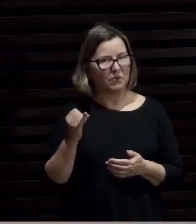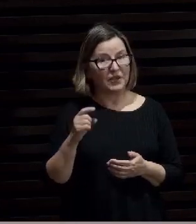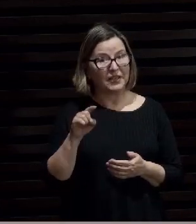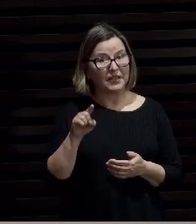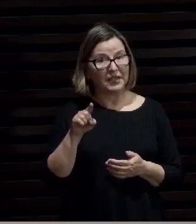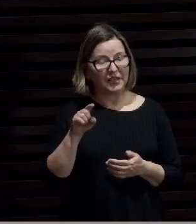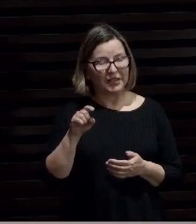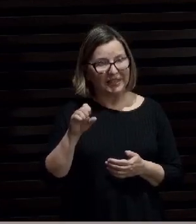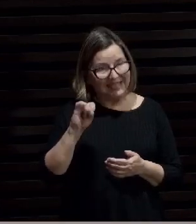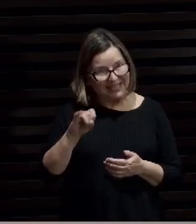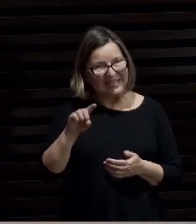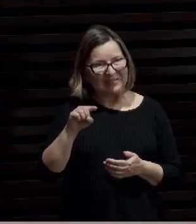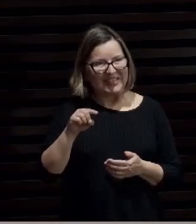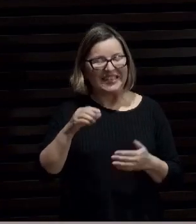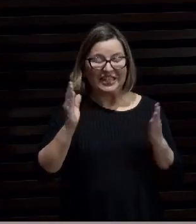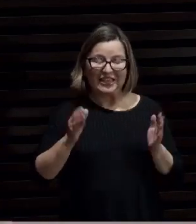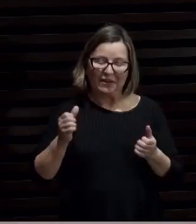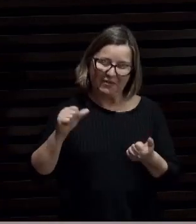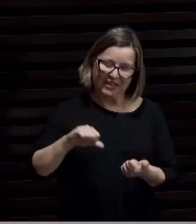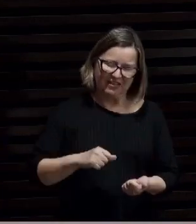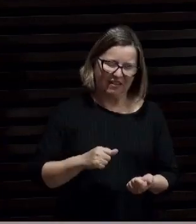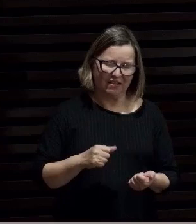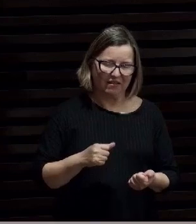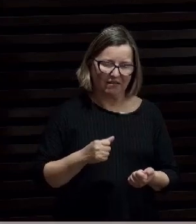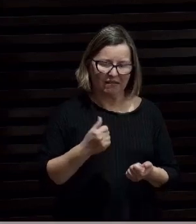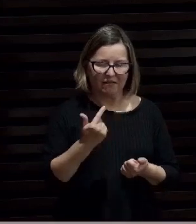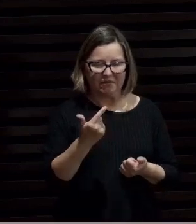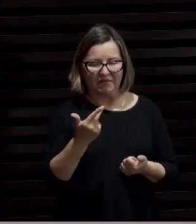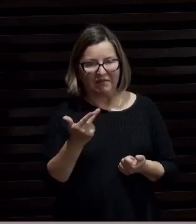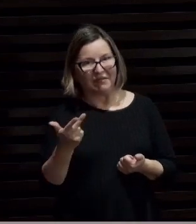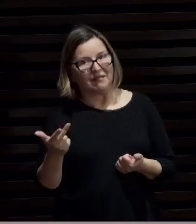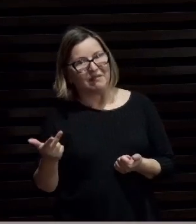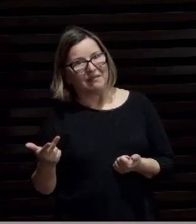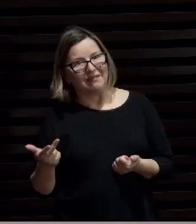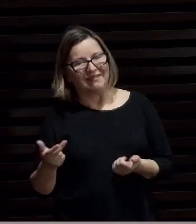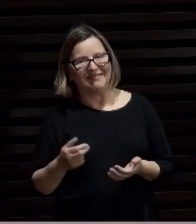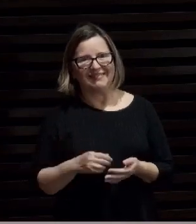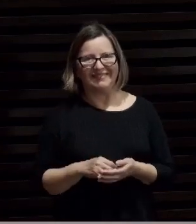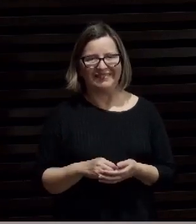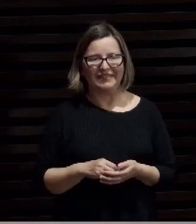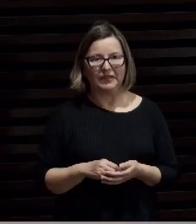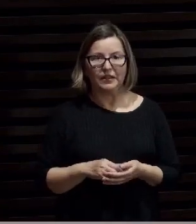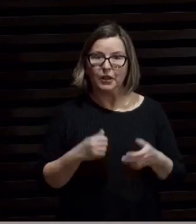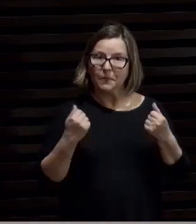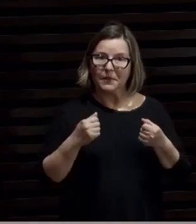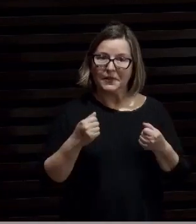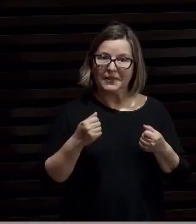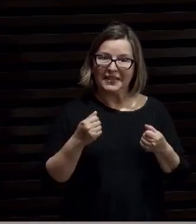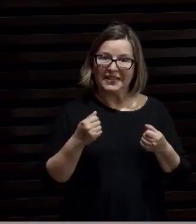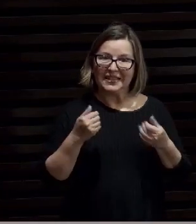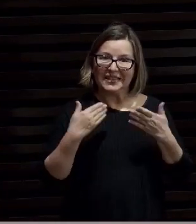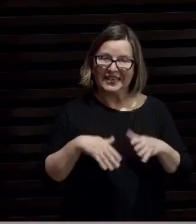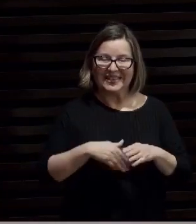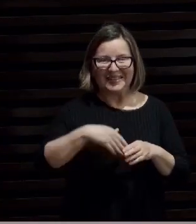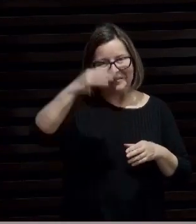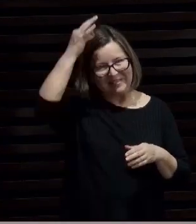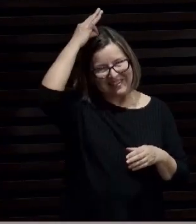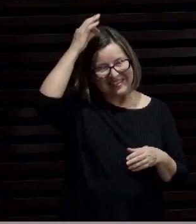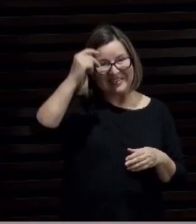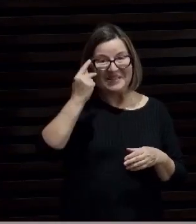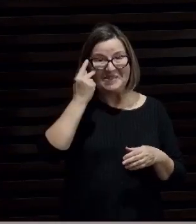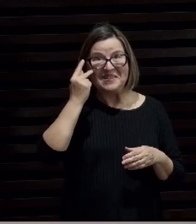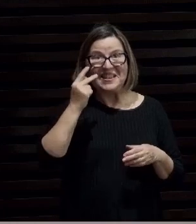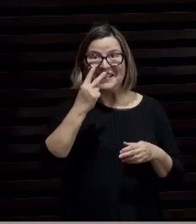batizado 1, 2, 3 vezes. É preciso nascer de novo para ver o reino de Deus.